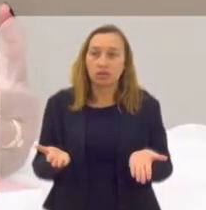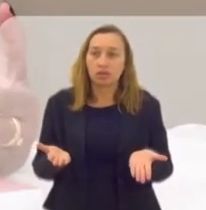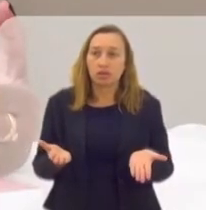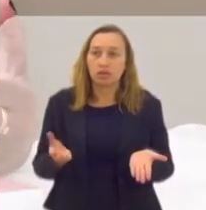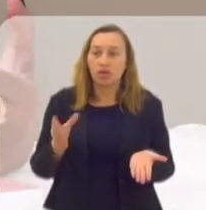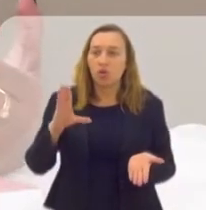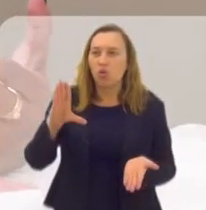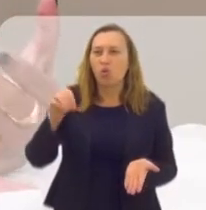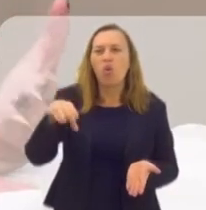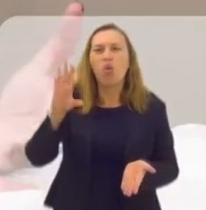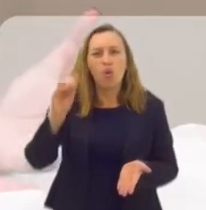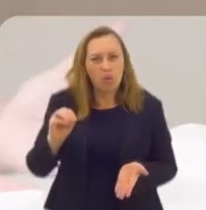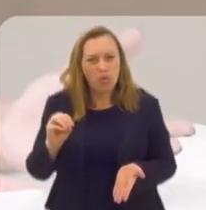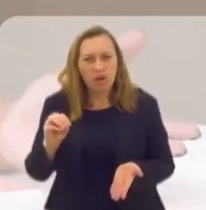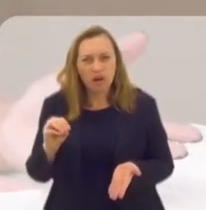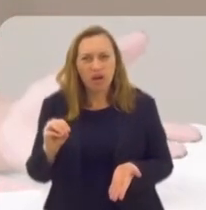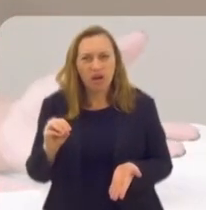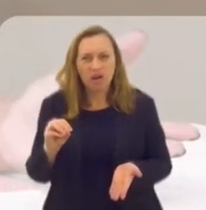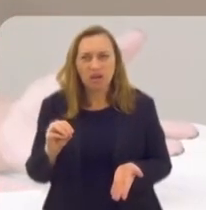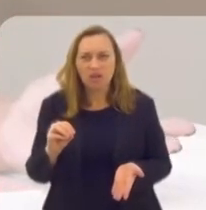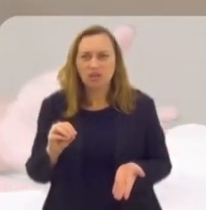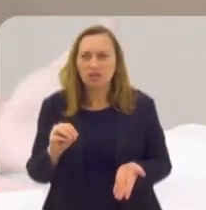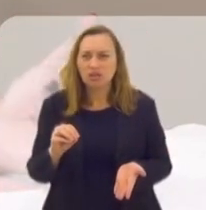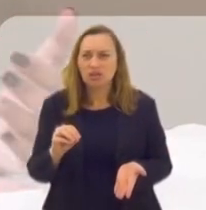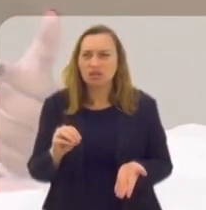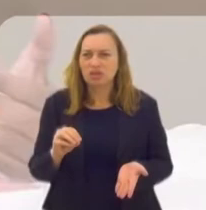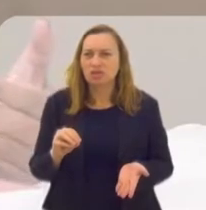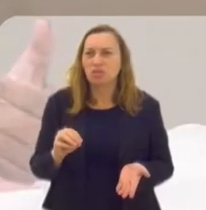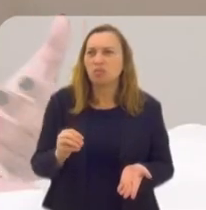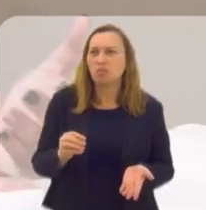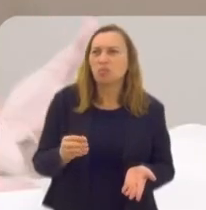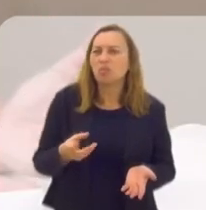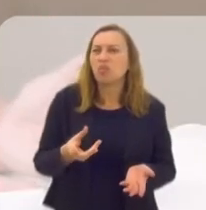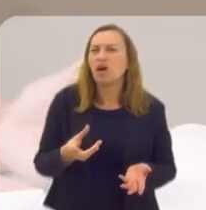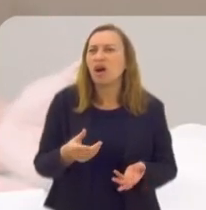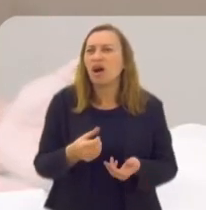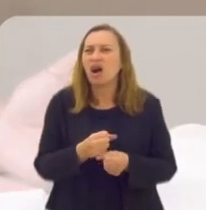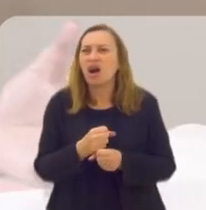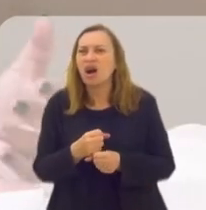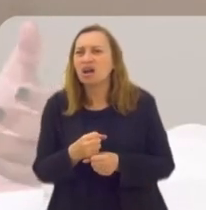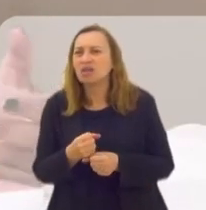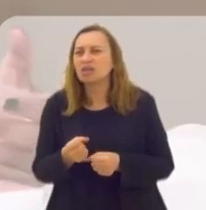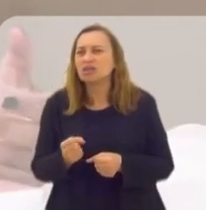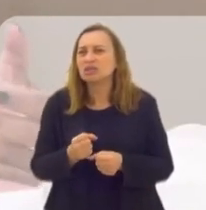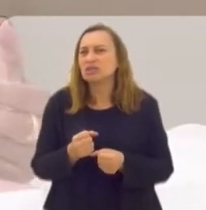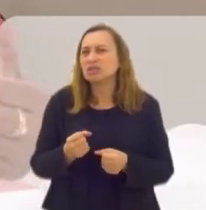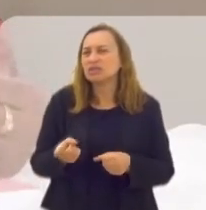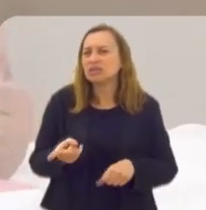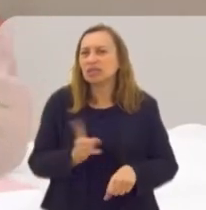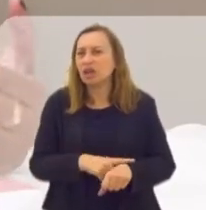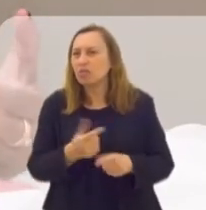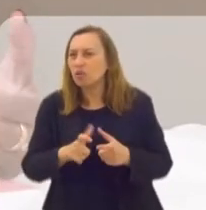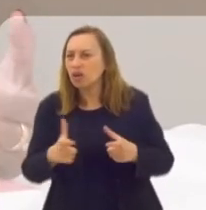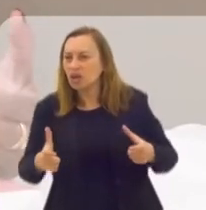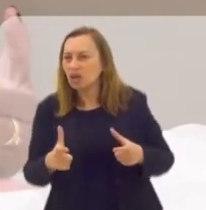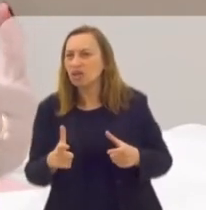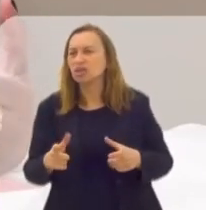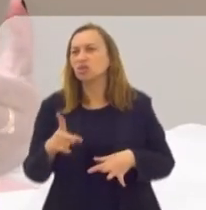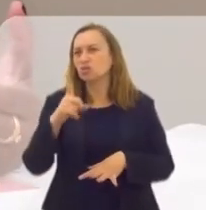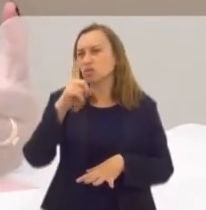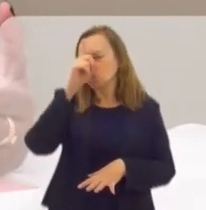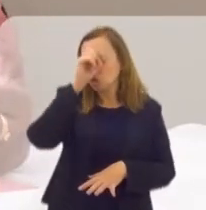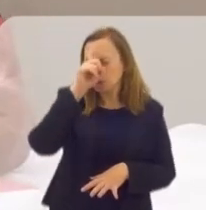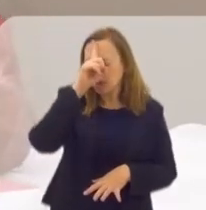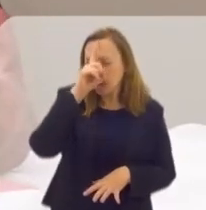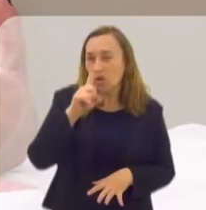em coma e sequer devem ter levado muito tempo no outro plano,